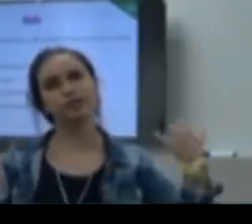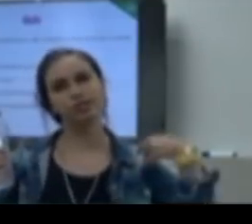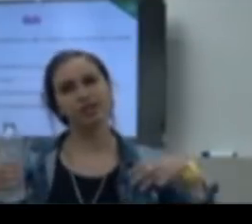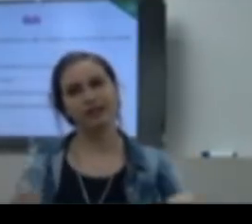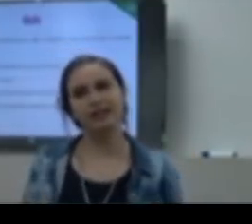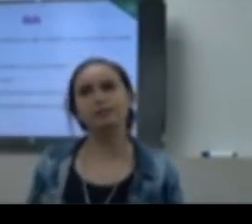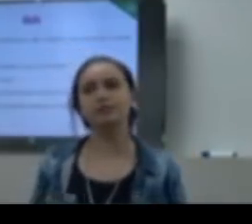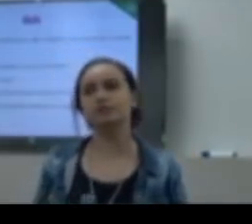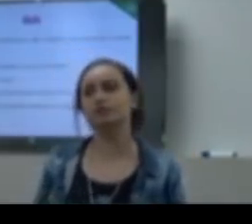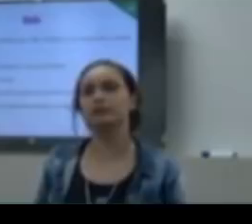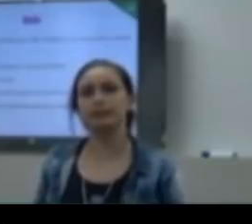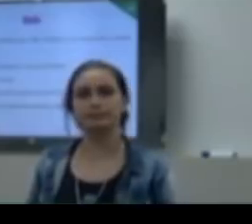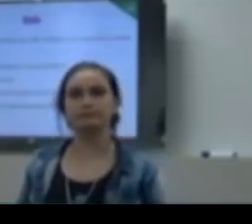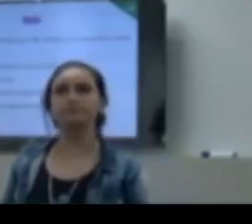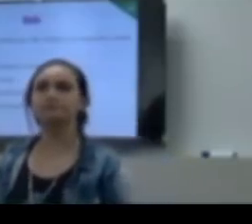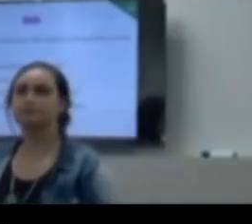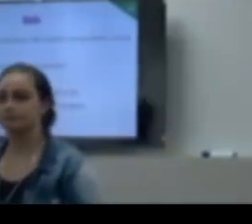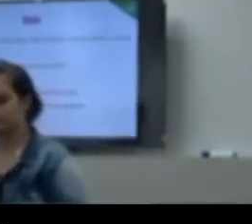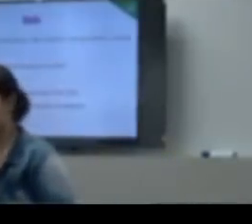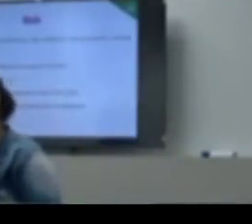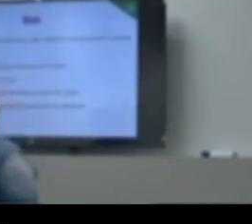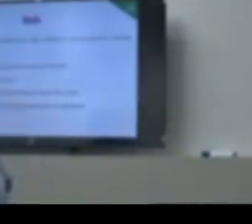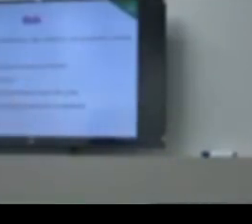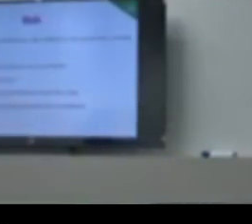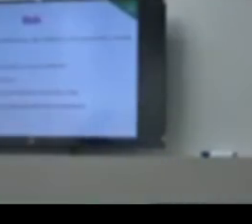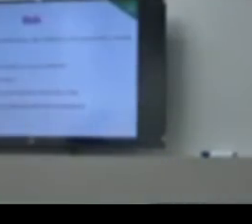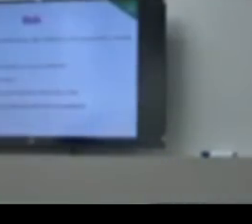com cuidado, que a gente já vai responder junto também.